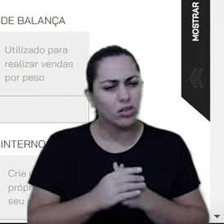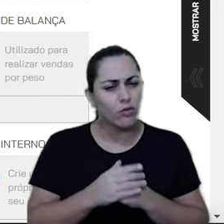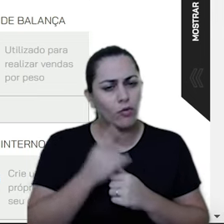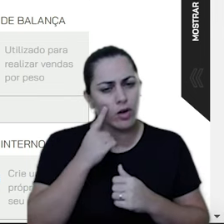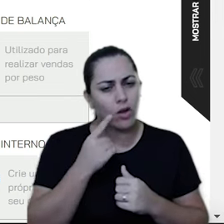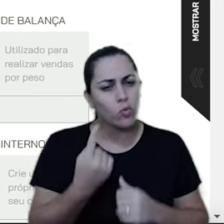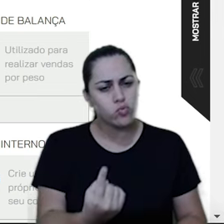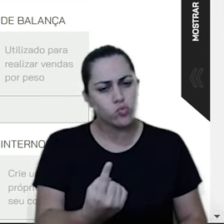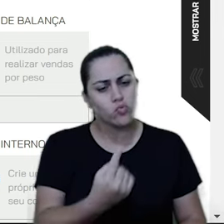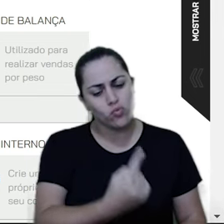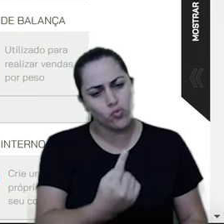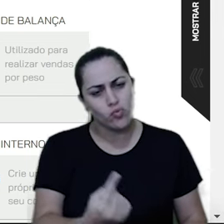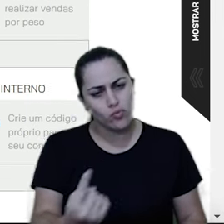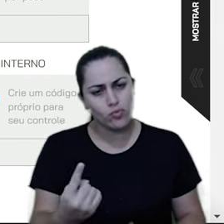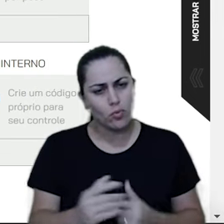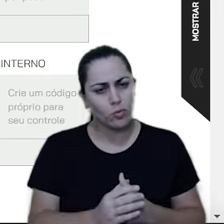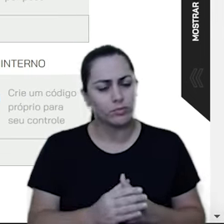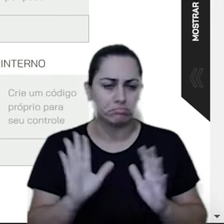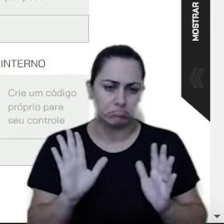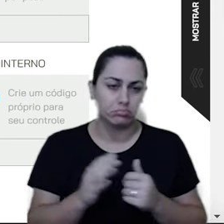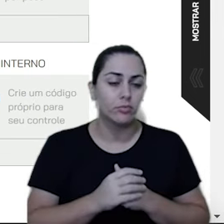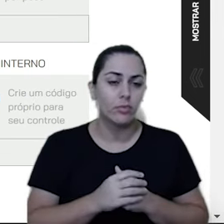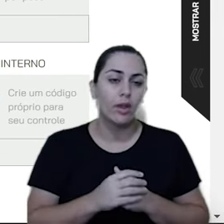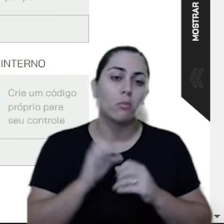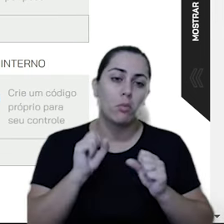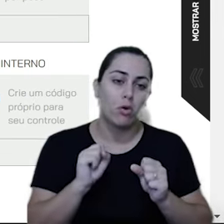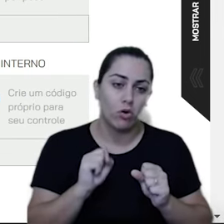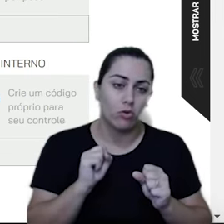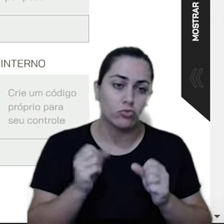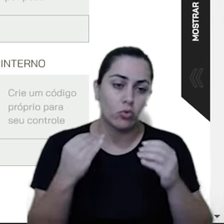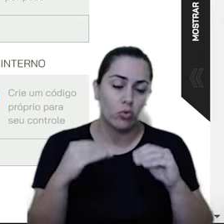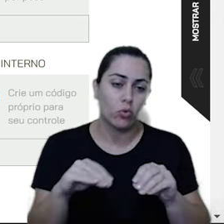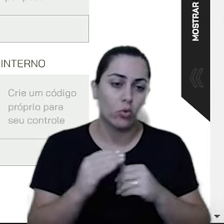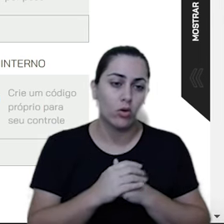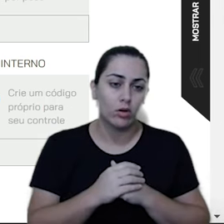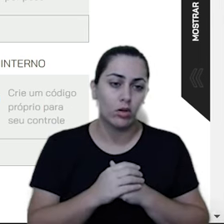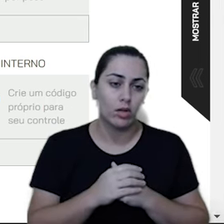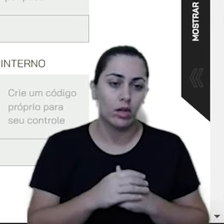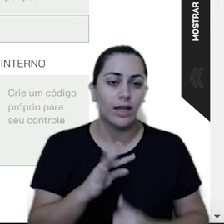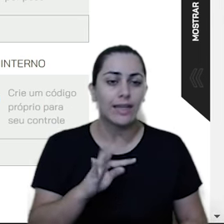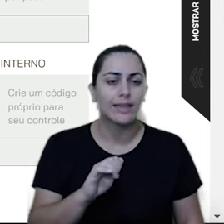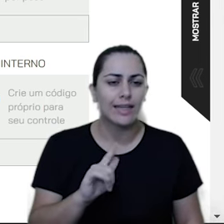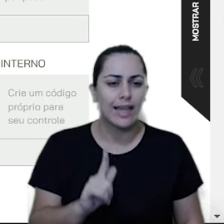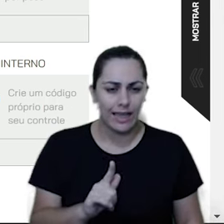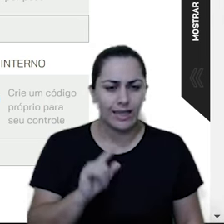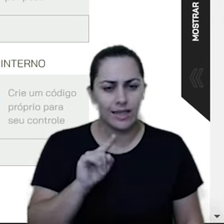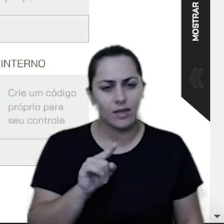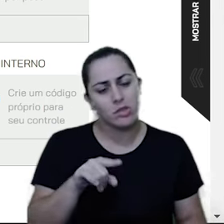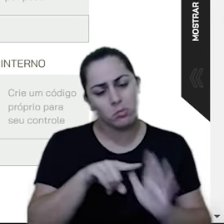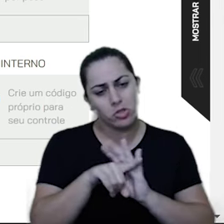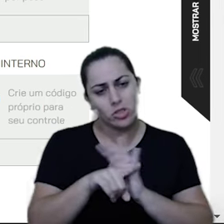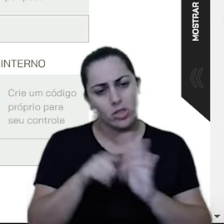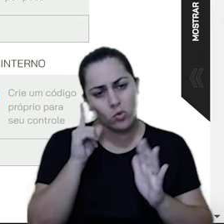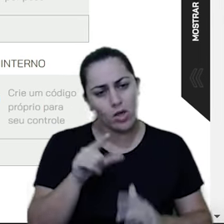trazer com a unidade pacotinho aqui aí eu posso aqui inserir essa tag ela é uma forma de você fazer a